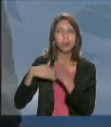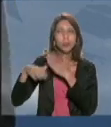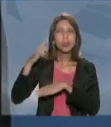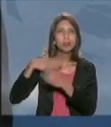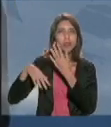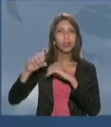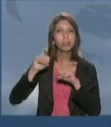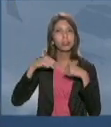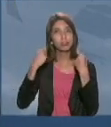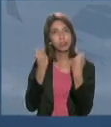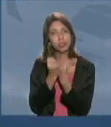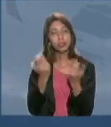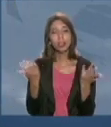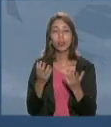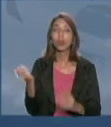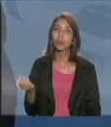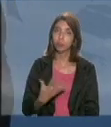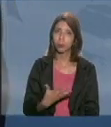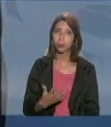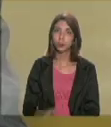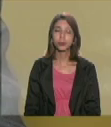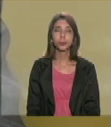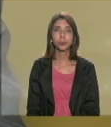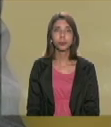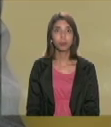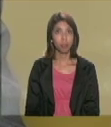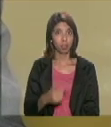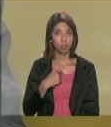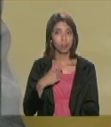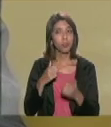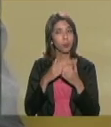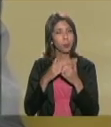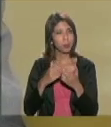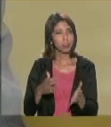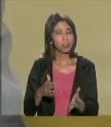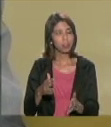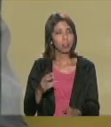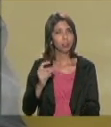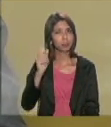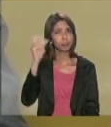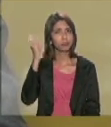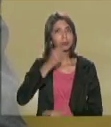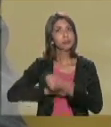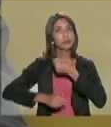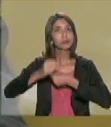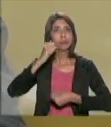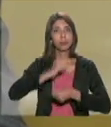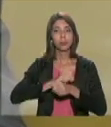o senhor tem do Maracanã, do antigo e até do novo? Olha, eu vou começar muito longe.